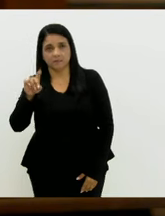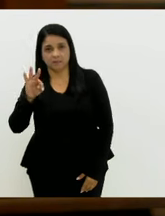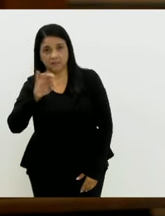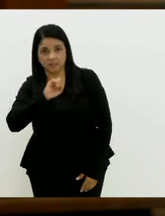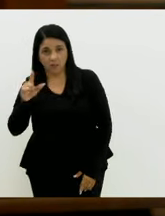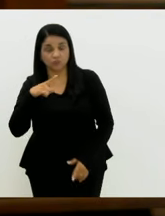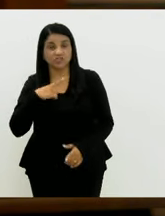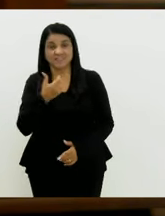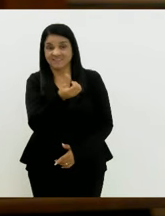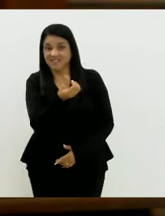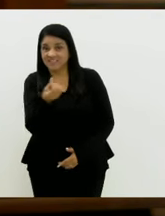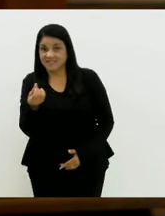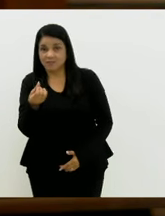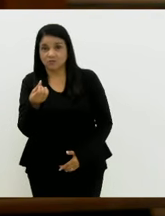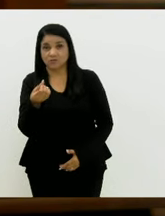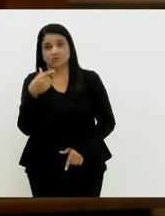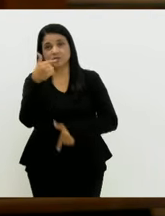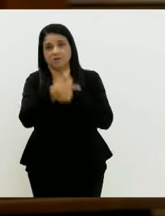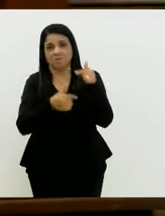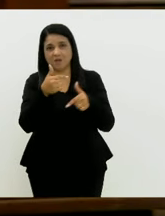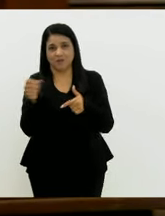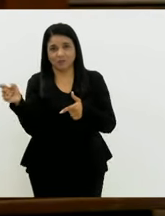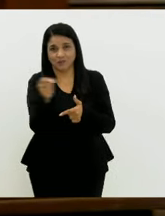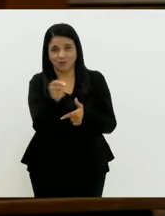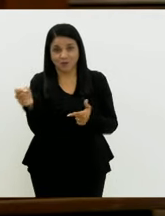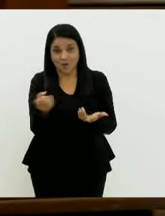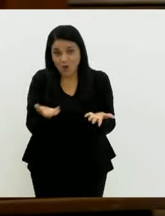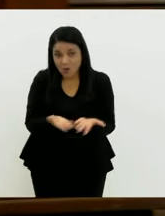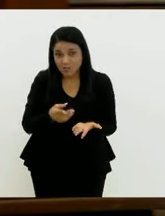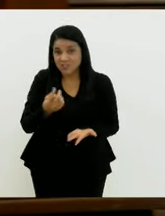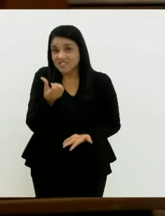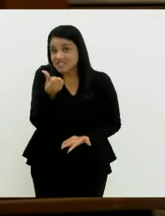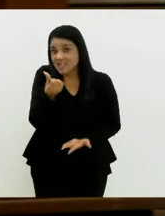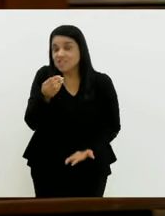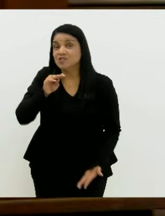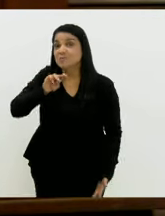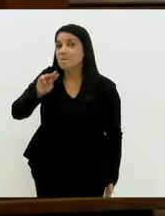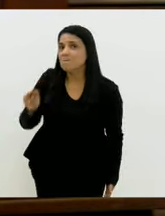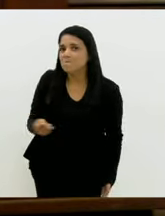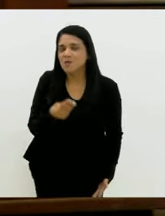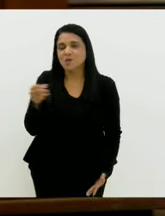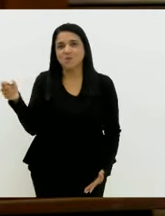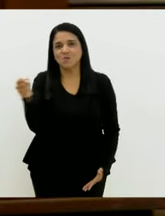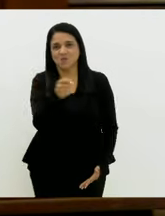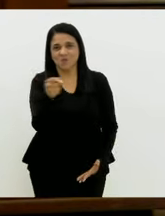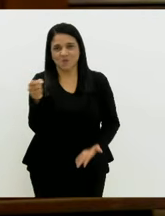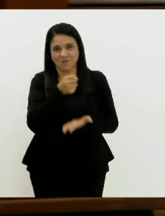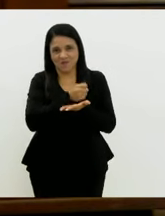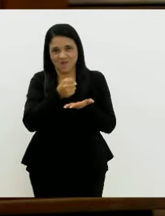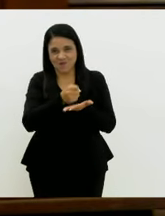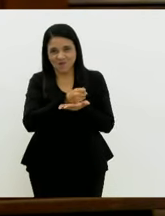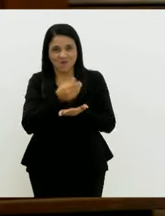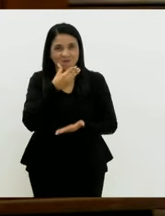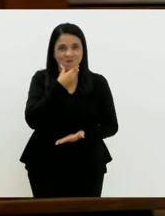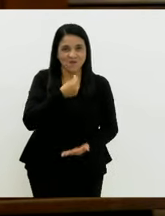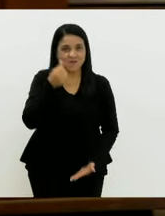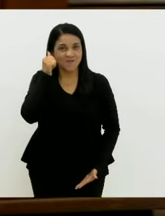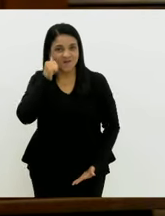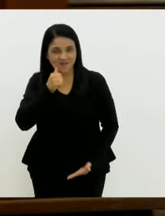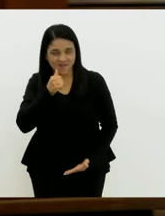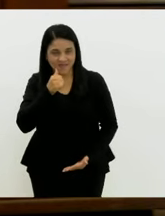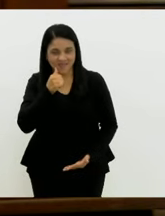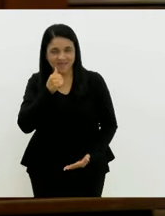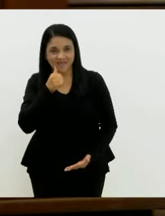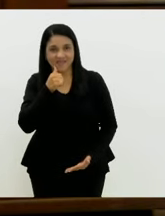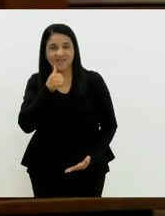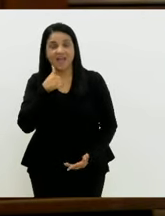Hoje, já se aproximam de 6 mil trabalhadores metalúrgicos e metalúrgicas. E aqui, desta